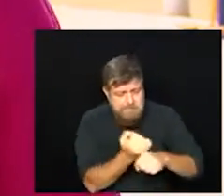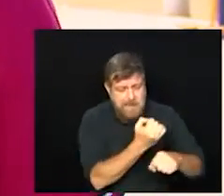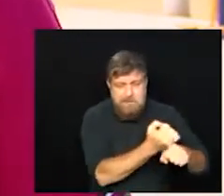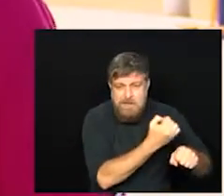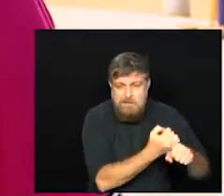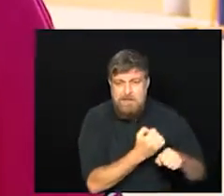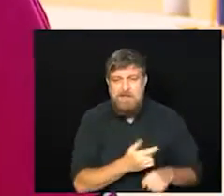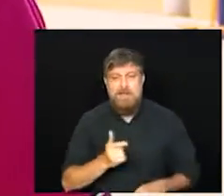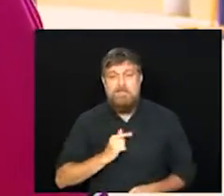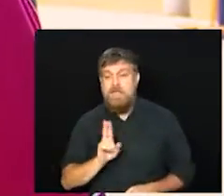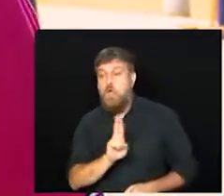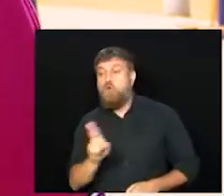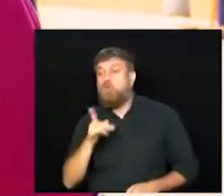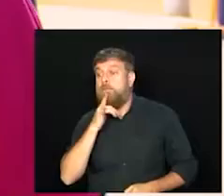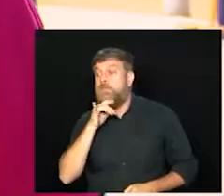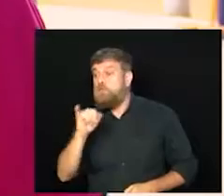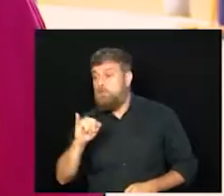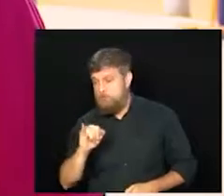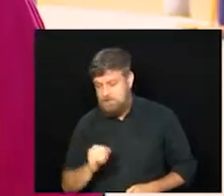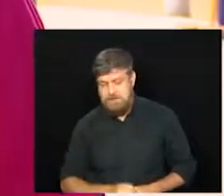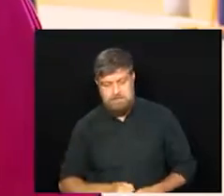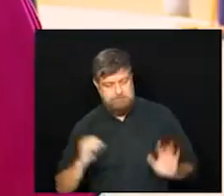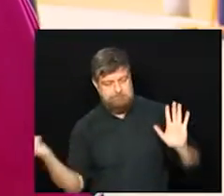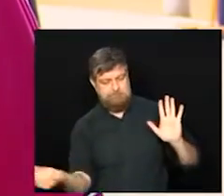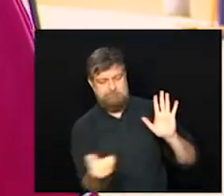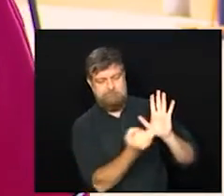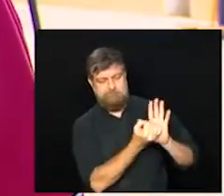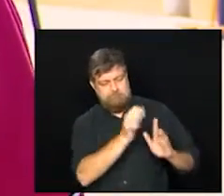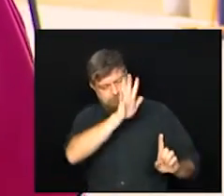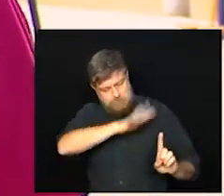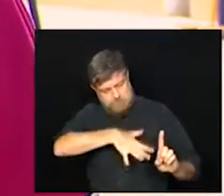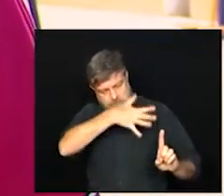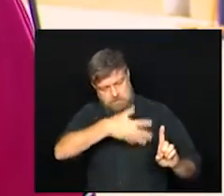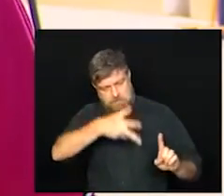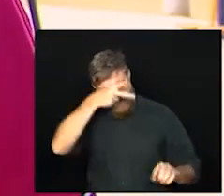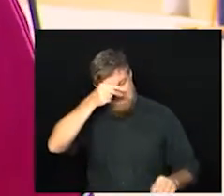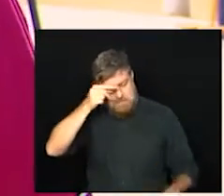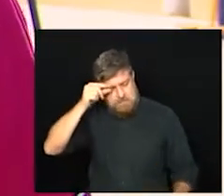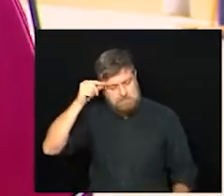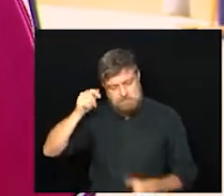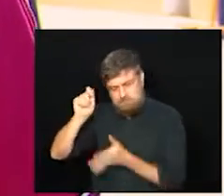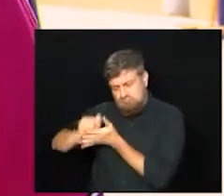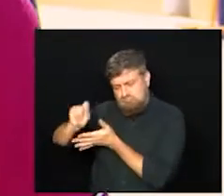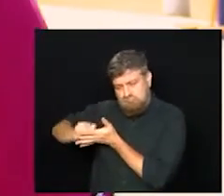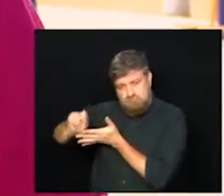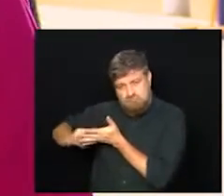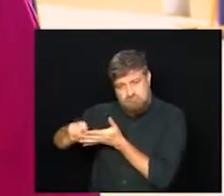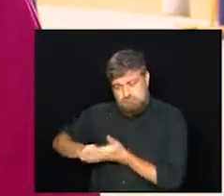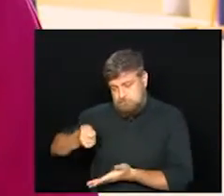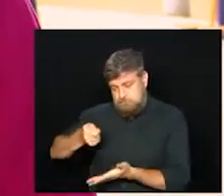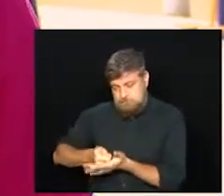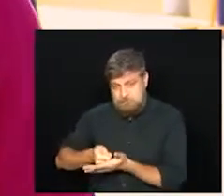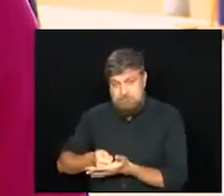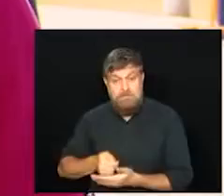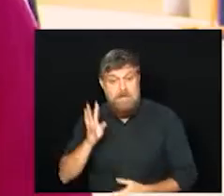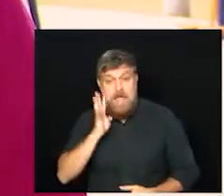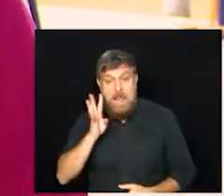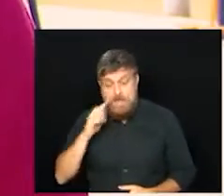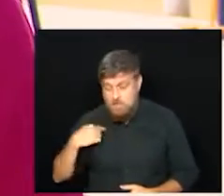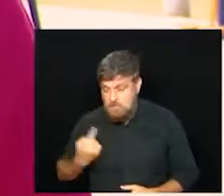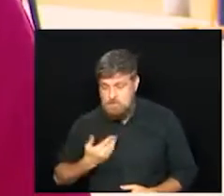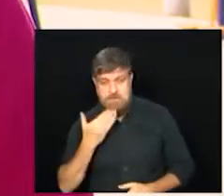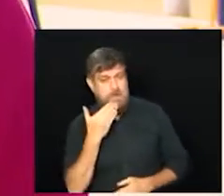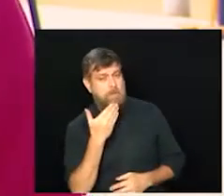o nome aí do pai dele, uma homenagem feita na gestão passada, através de um decreto do prefeito. E é legal quando os pedidos,